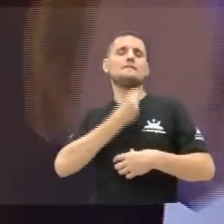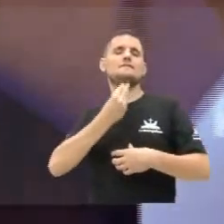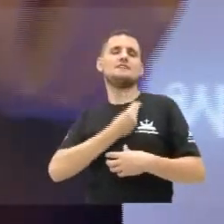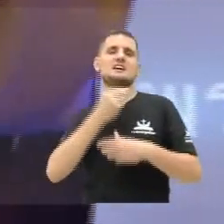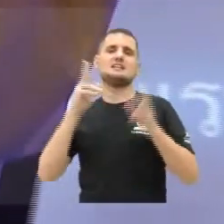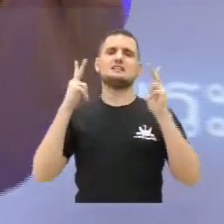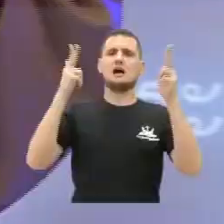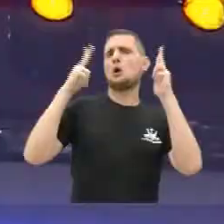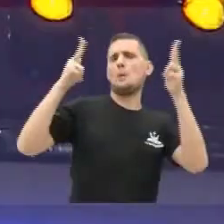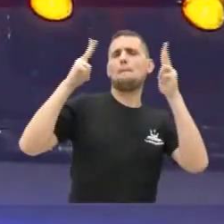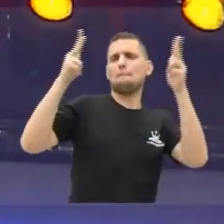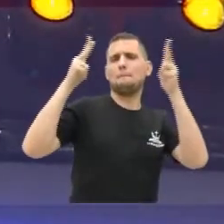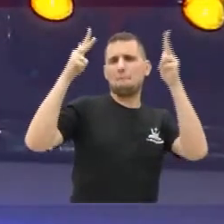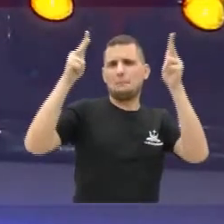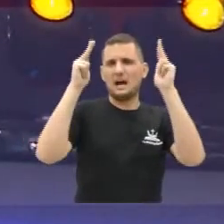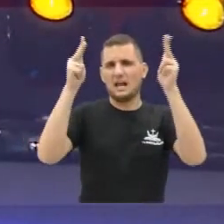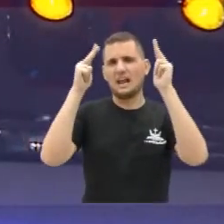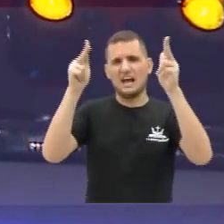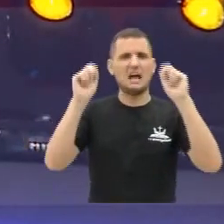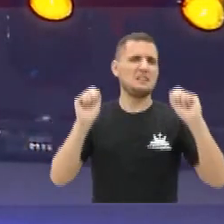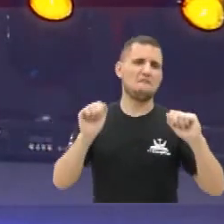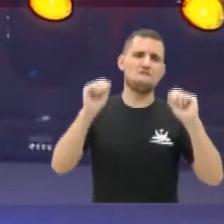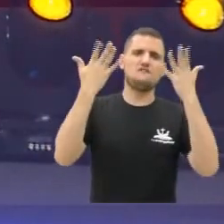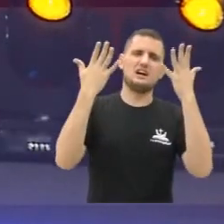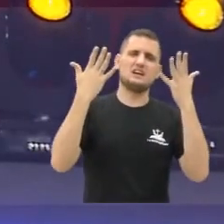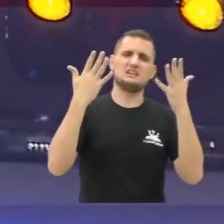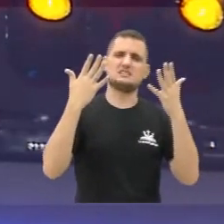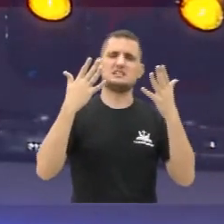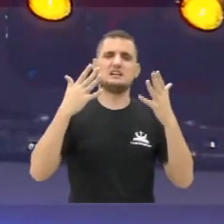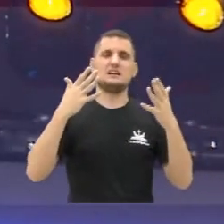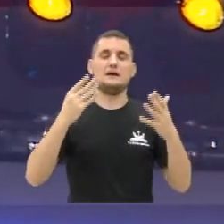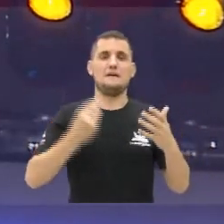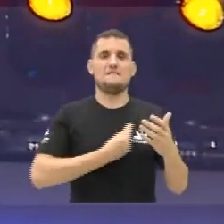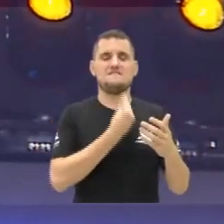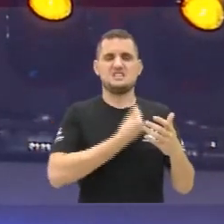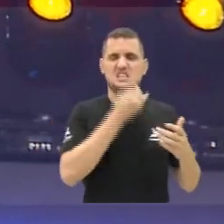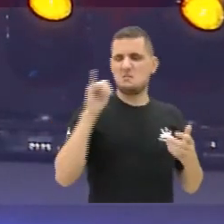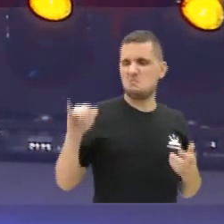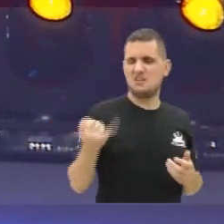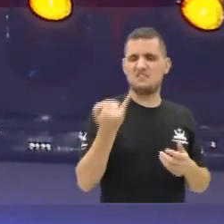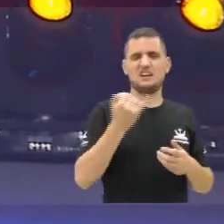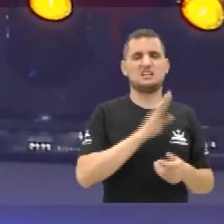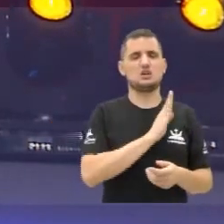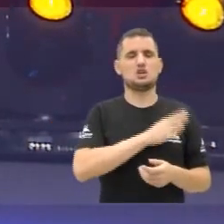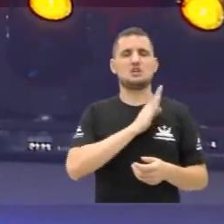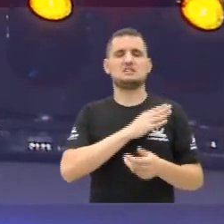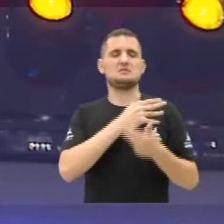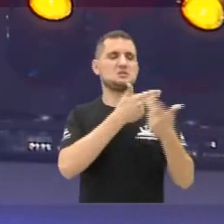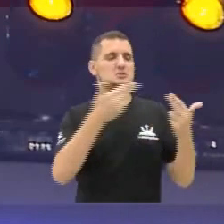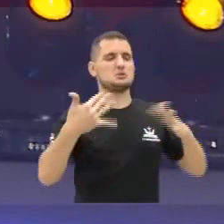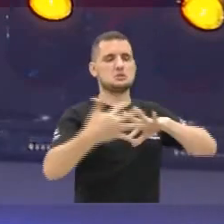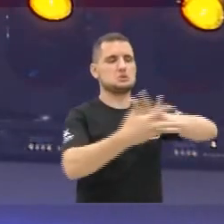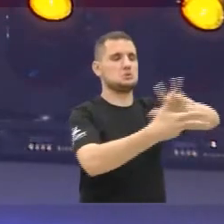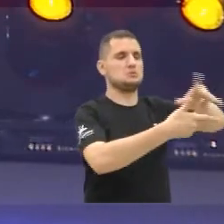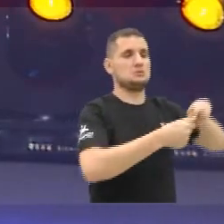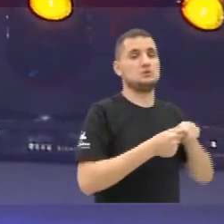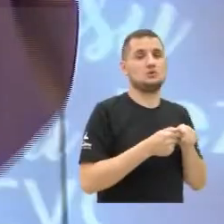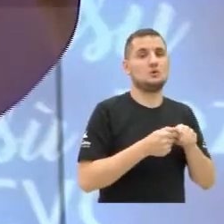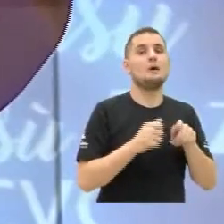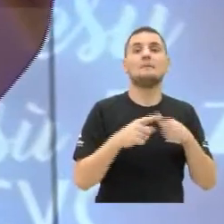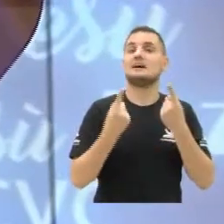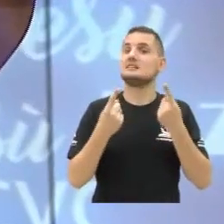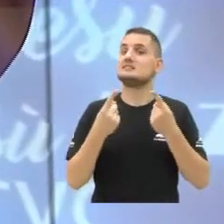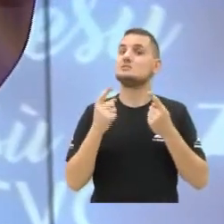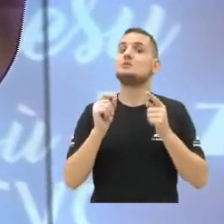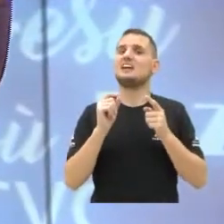baladas, vá para as festas, vai curtir a vida, vai preencher o teu coração com as coisas do mundo. Só que tem um detalhe,